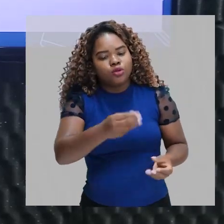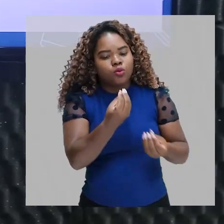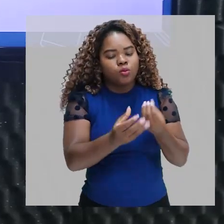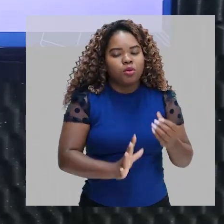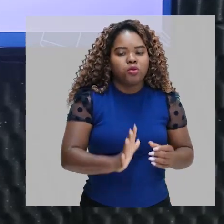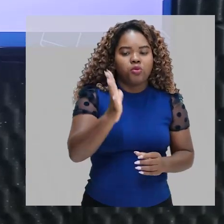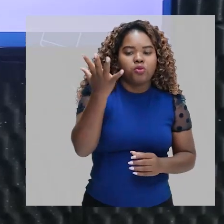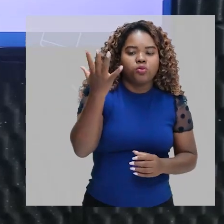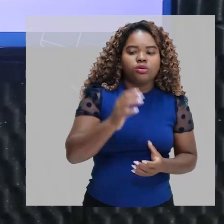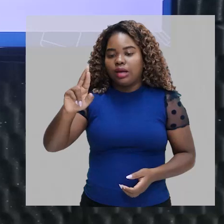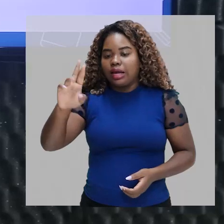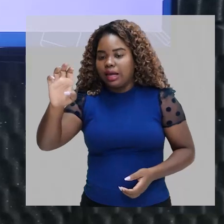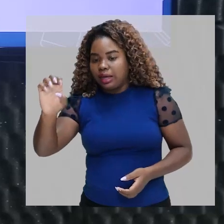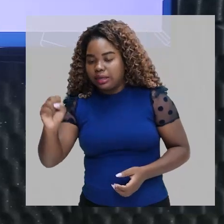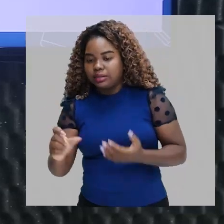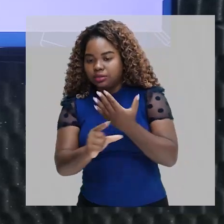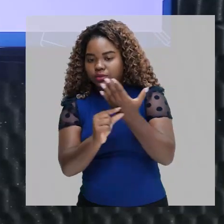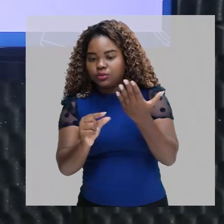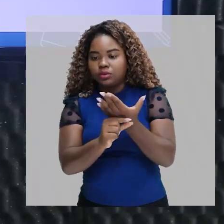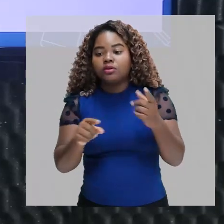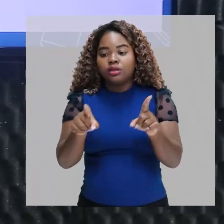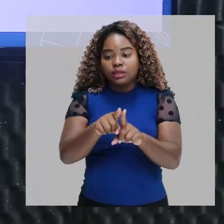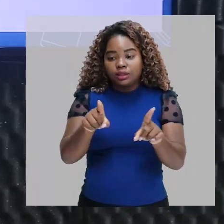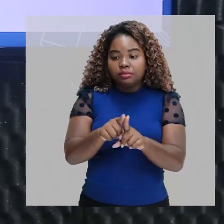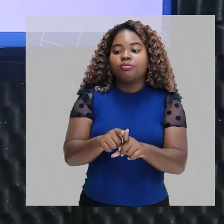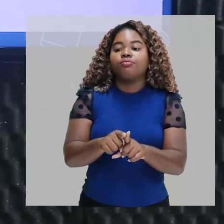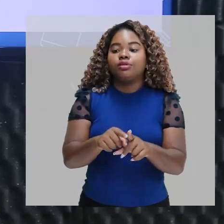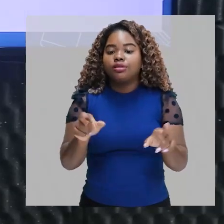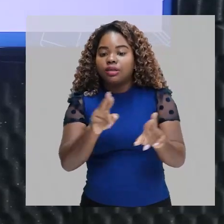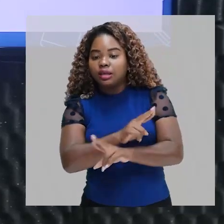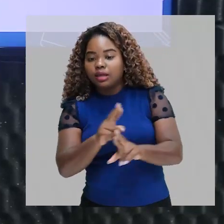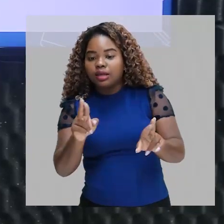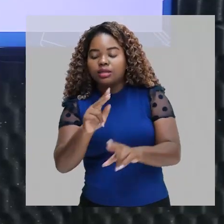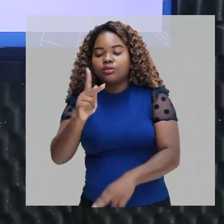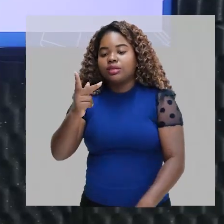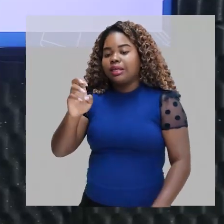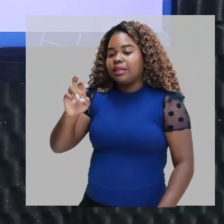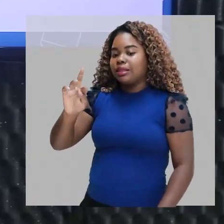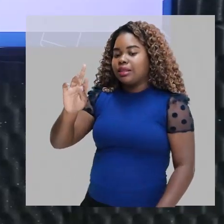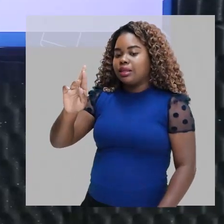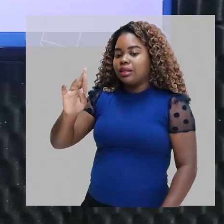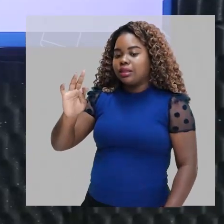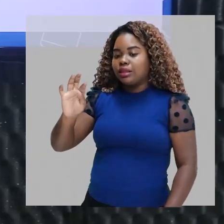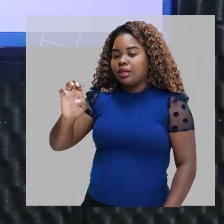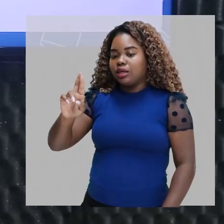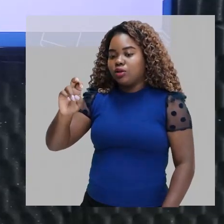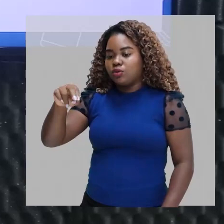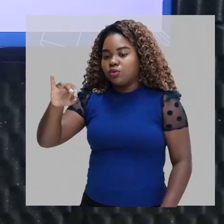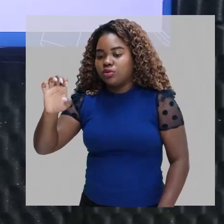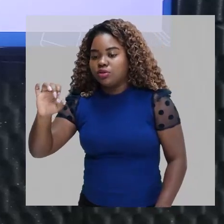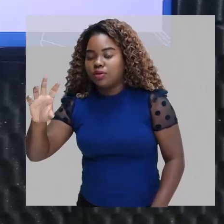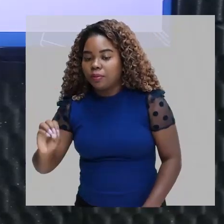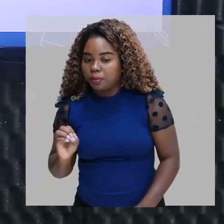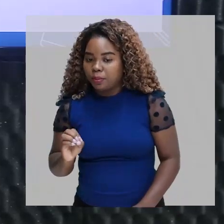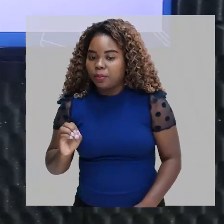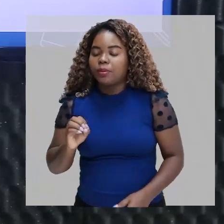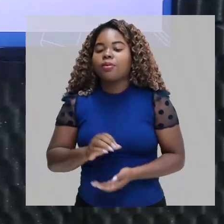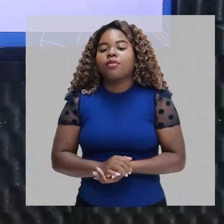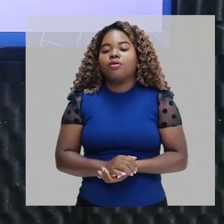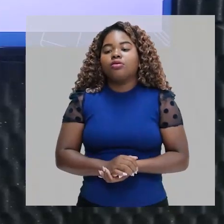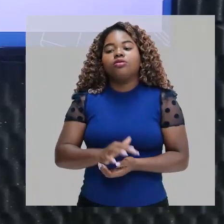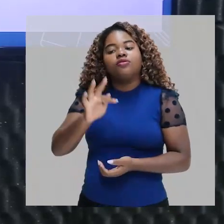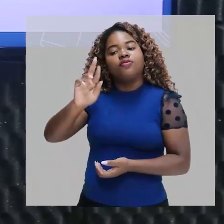que traz toda essa questão da literatura, de como ela acontece dentro de todos esses contextos da arte e também